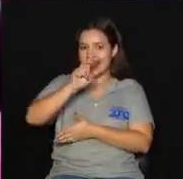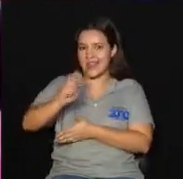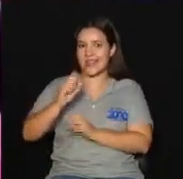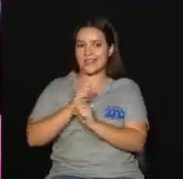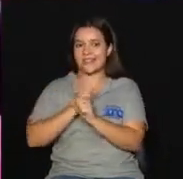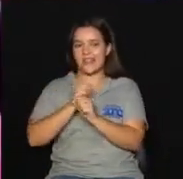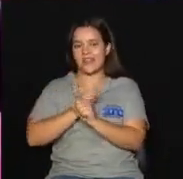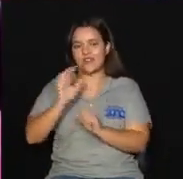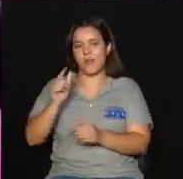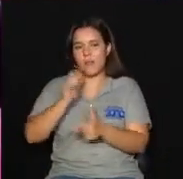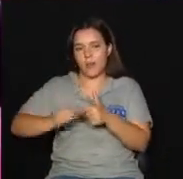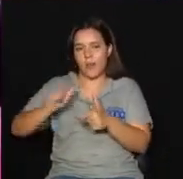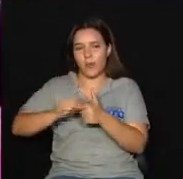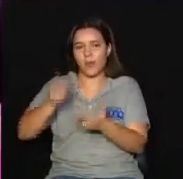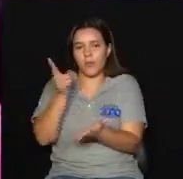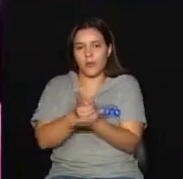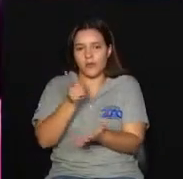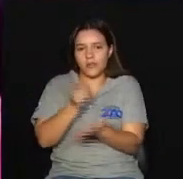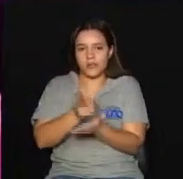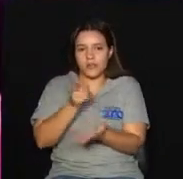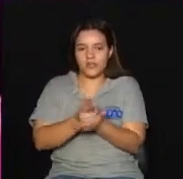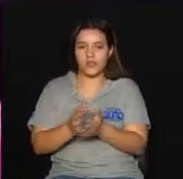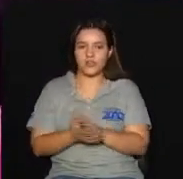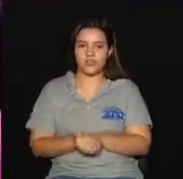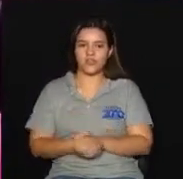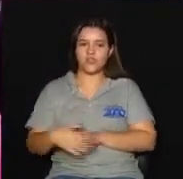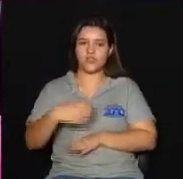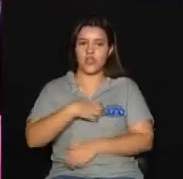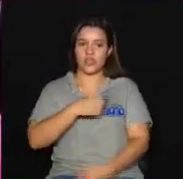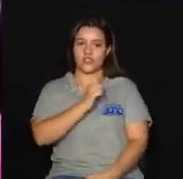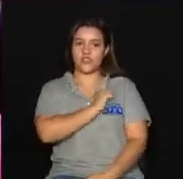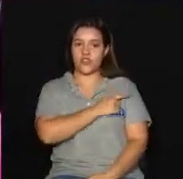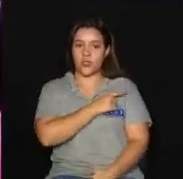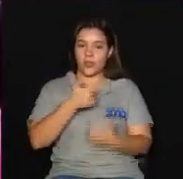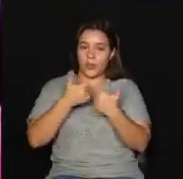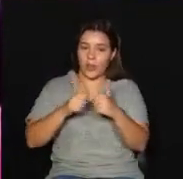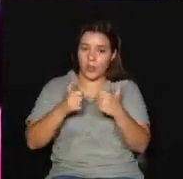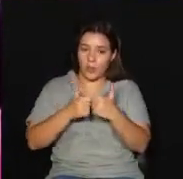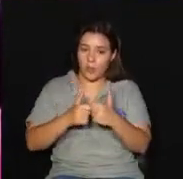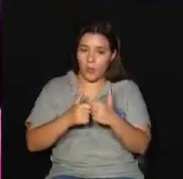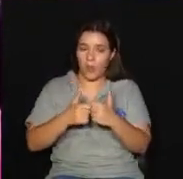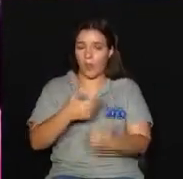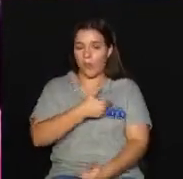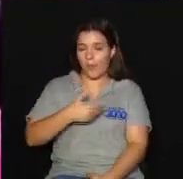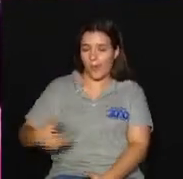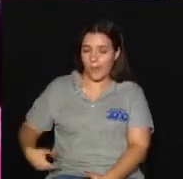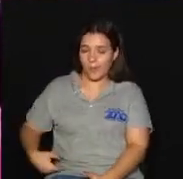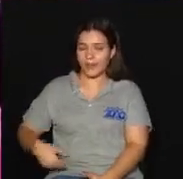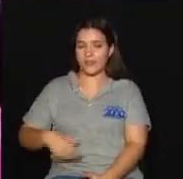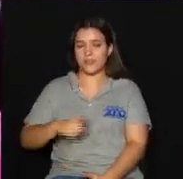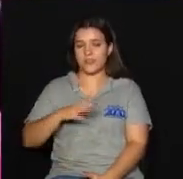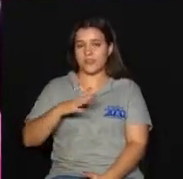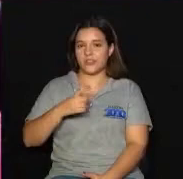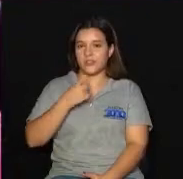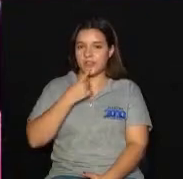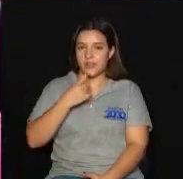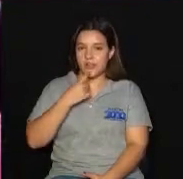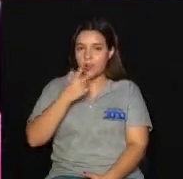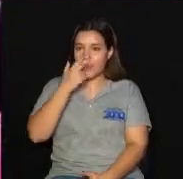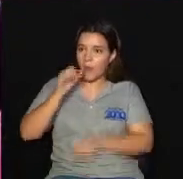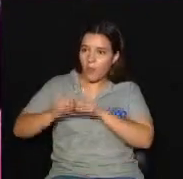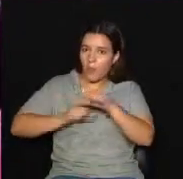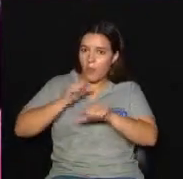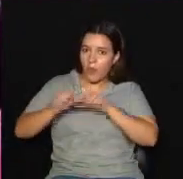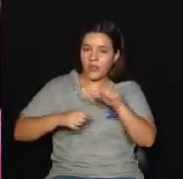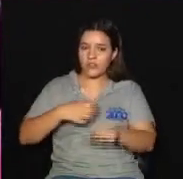né? O modo de gestão do transporte público em Campinas veio mudando de forma muito